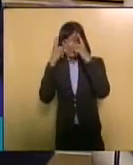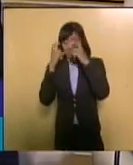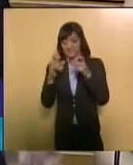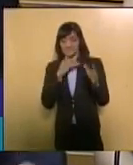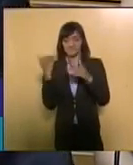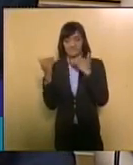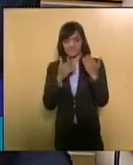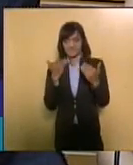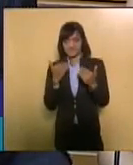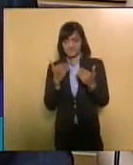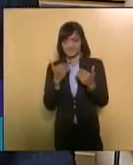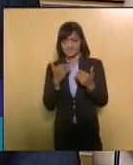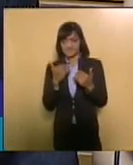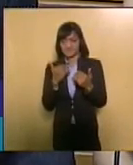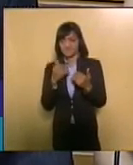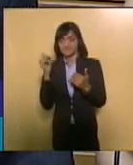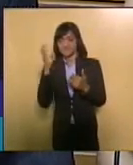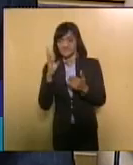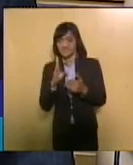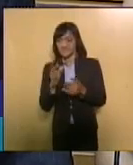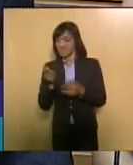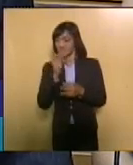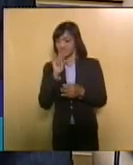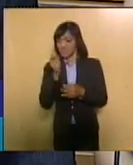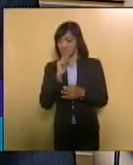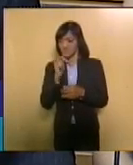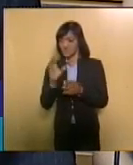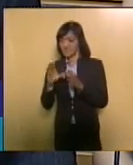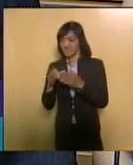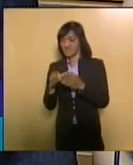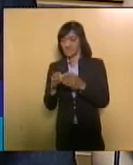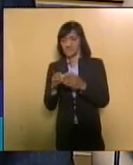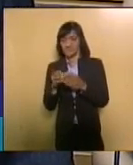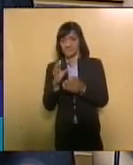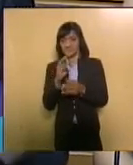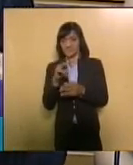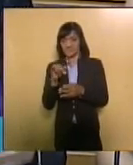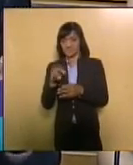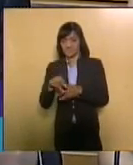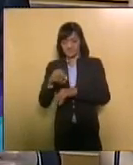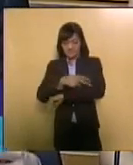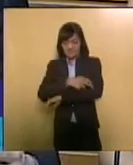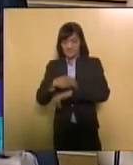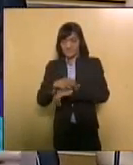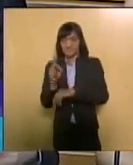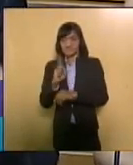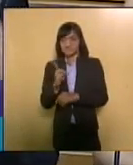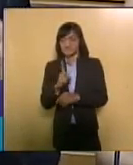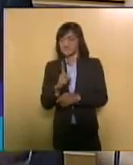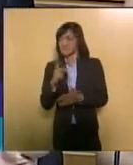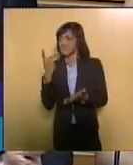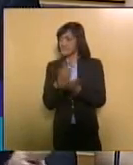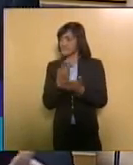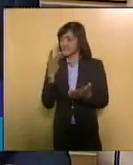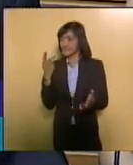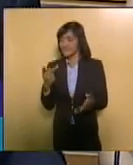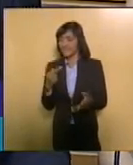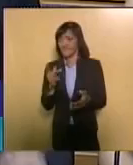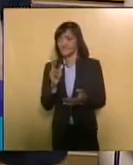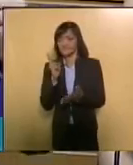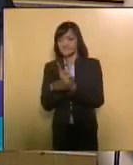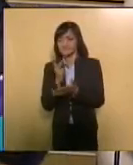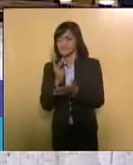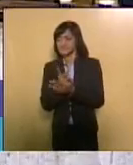causa das drogas e é por causa do Crime Organizado não muito crime muitos homicídios acontecem por questões interpessoais